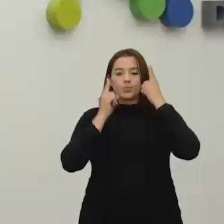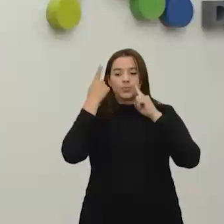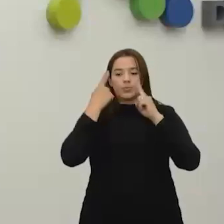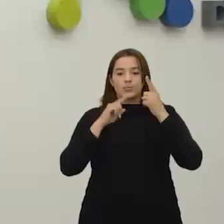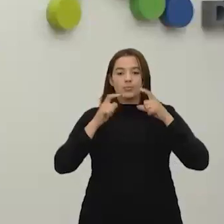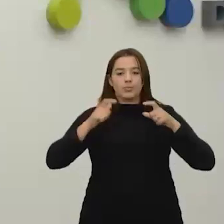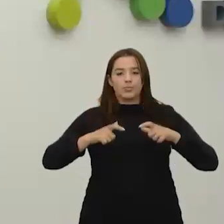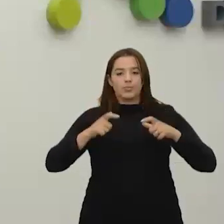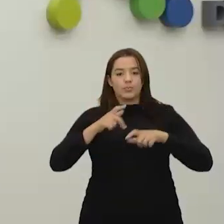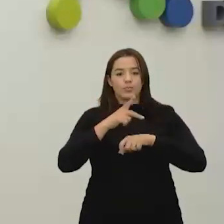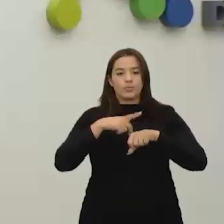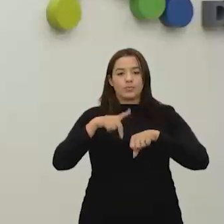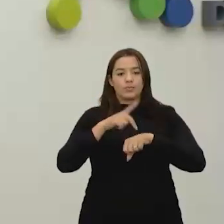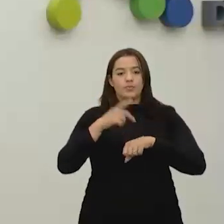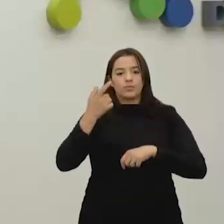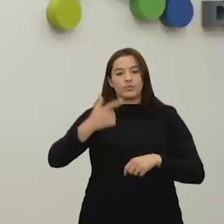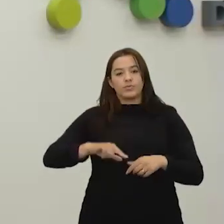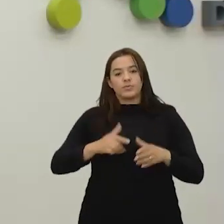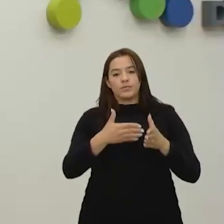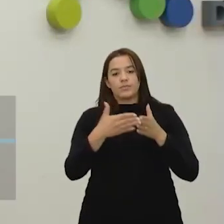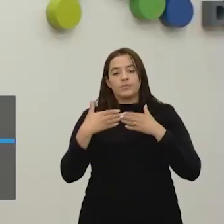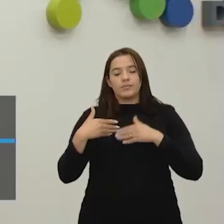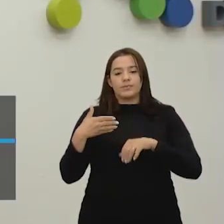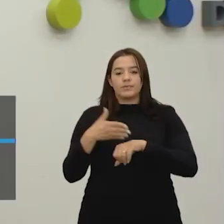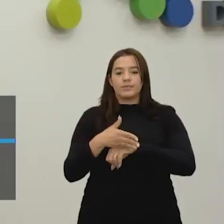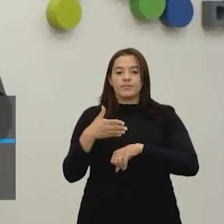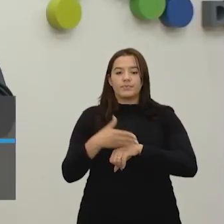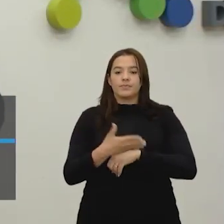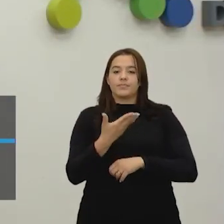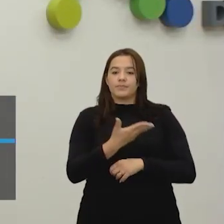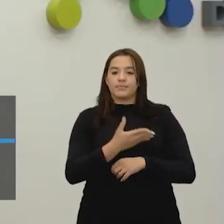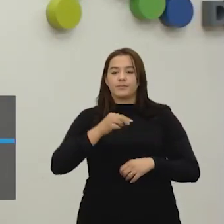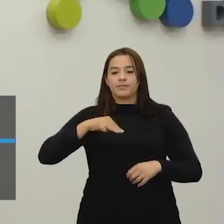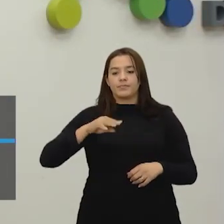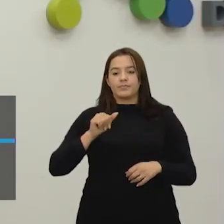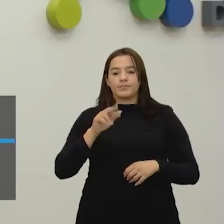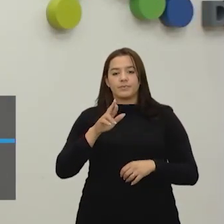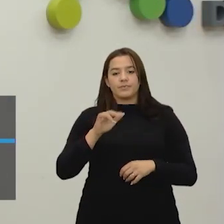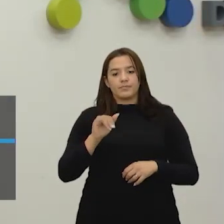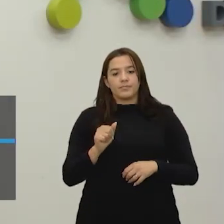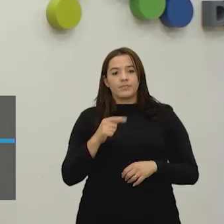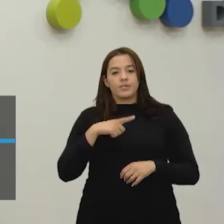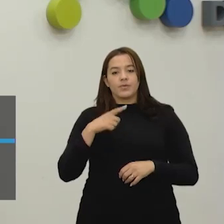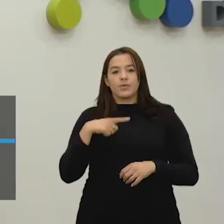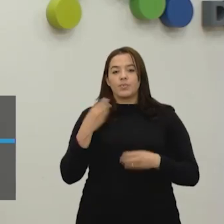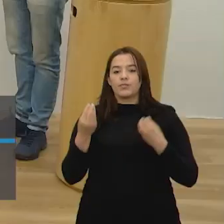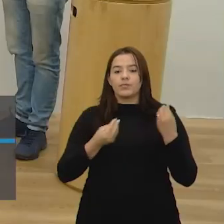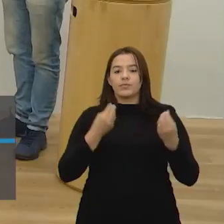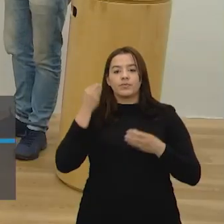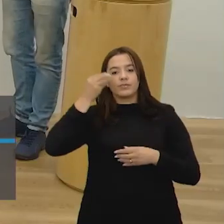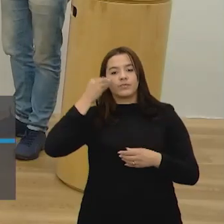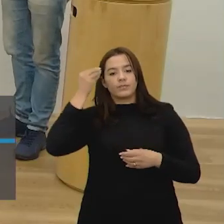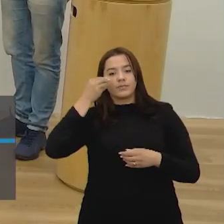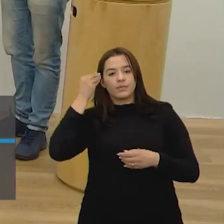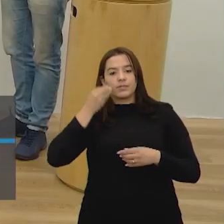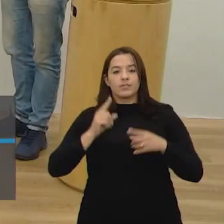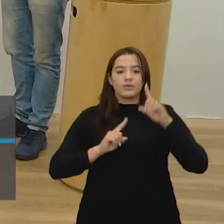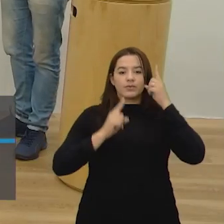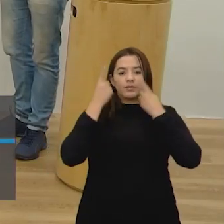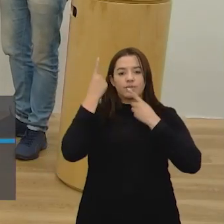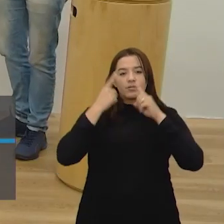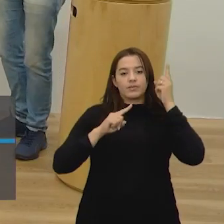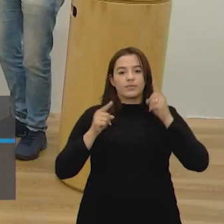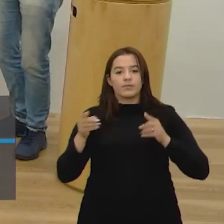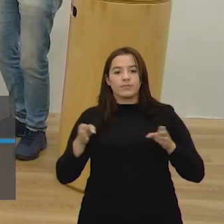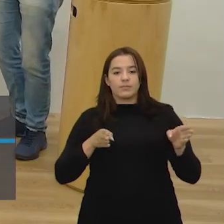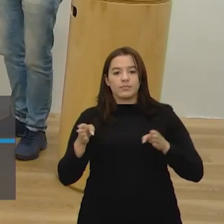tema pedindo de novo a participação da professora Maria Fernanda. Como foi sua experiência no Chile? Em que época que você